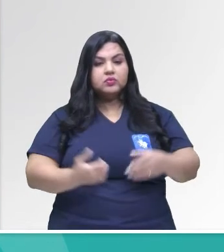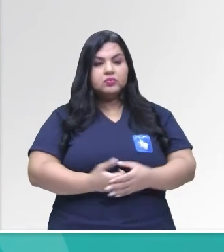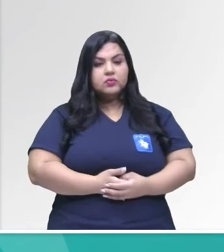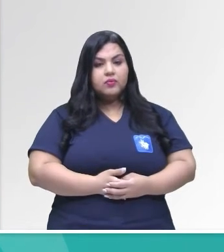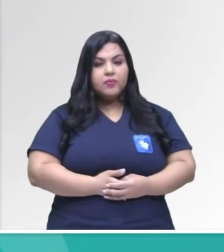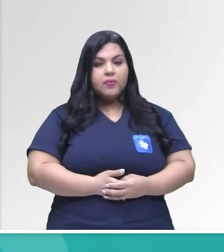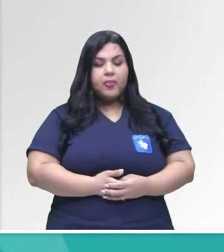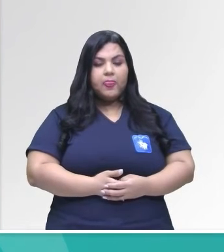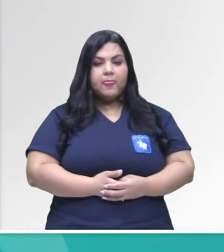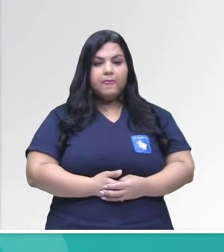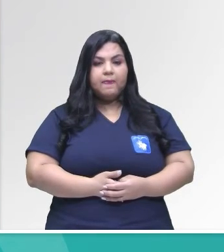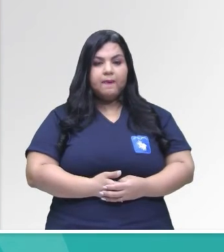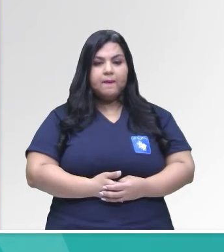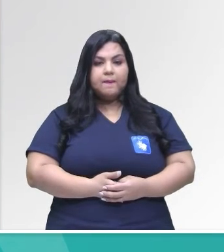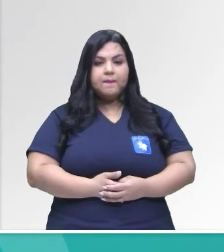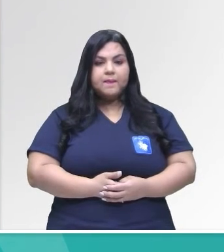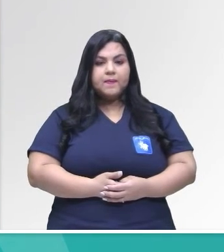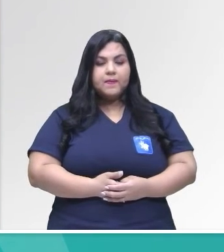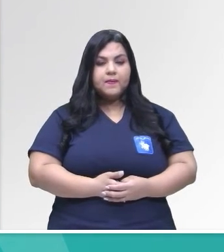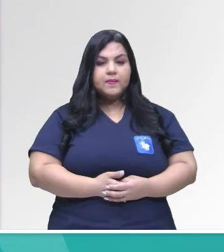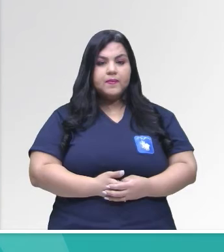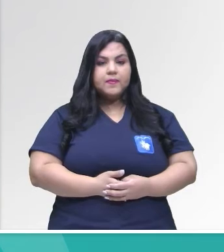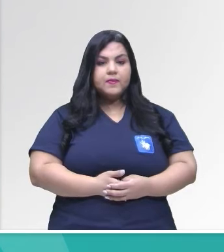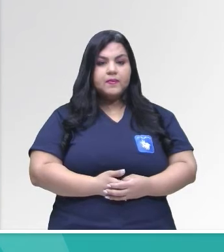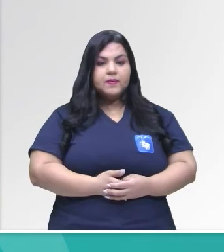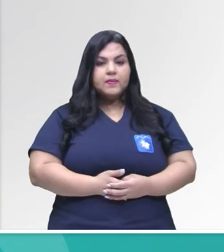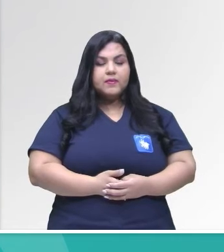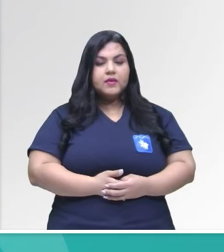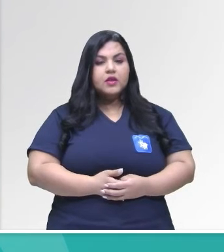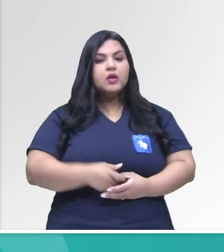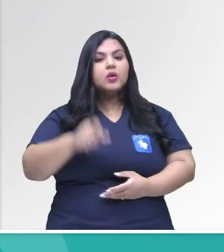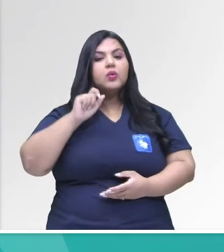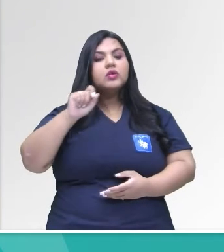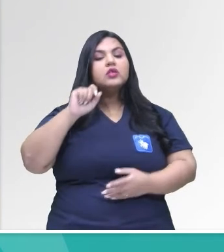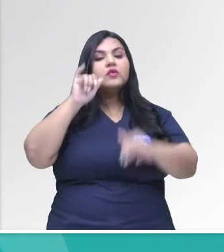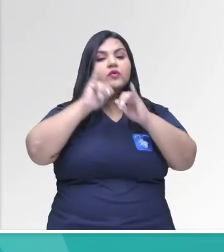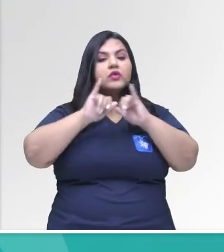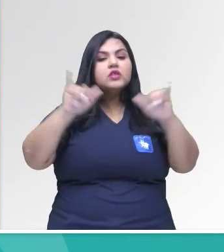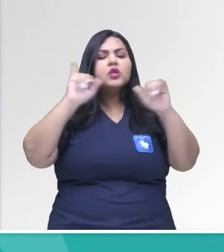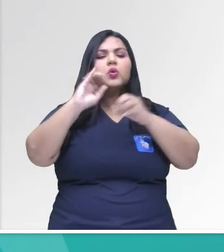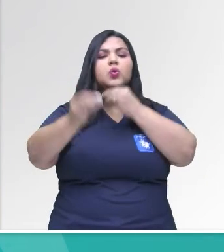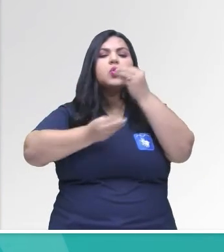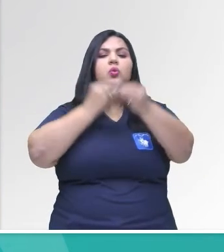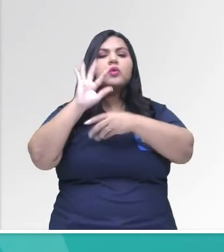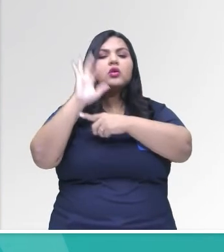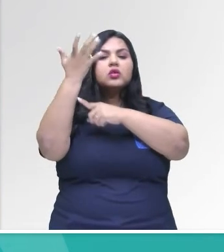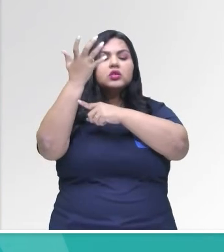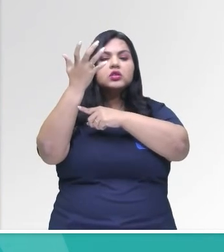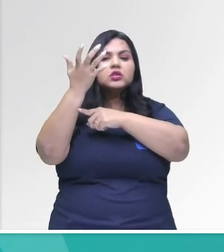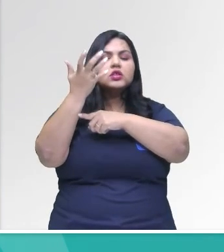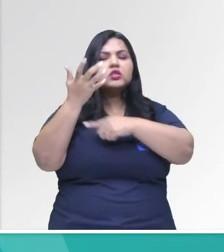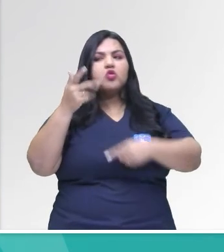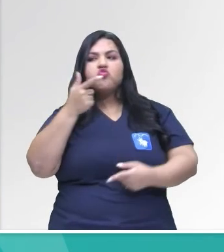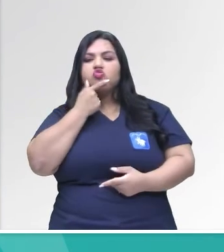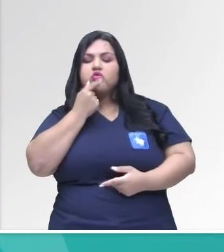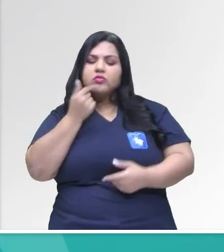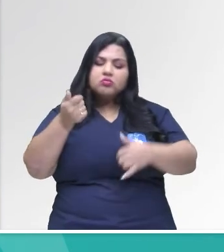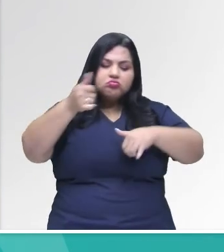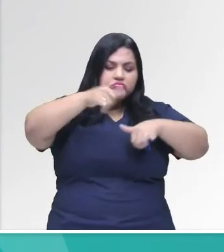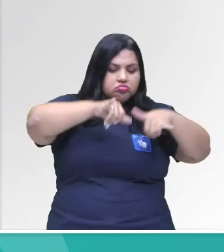machine had an opaque cover. O que está dizendo? Como é que aconteceu? Então, ele estava lá no laboratório